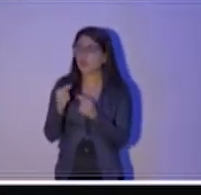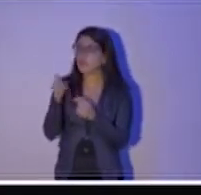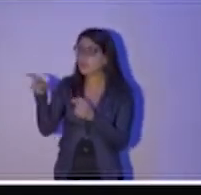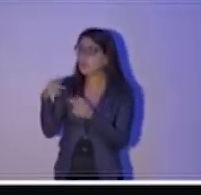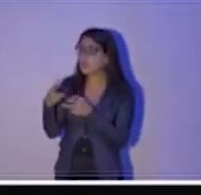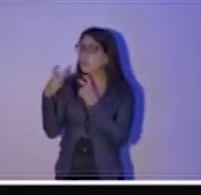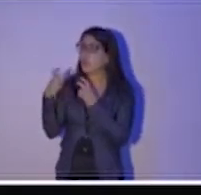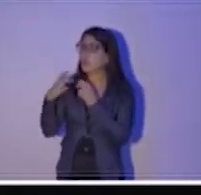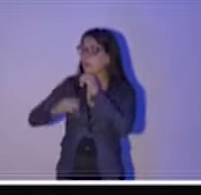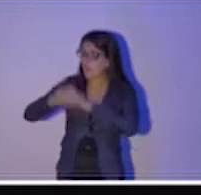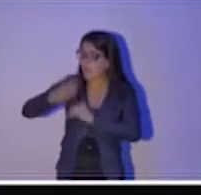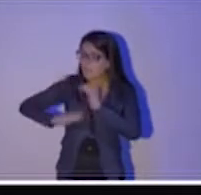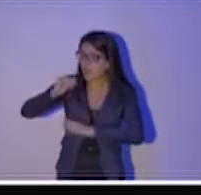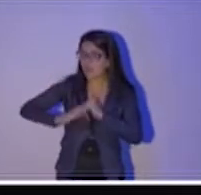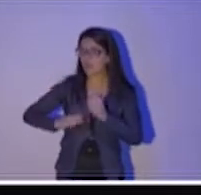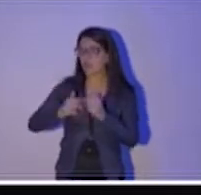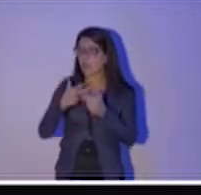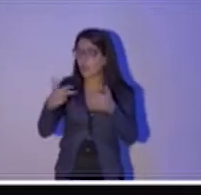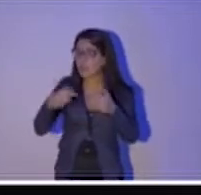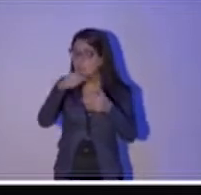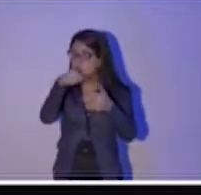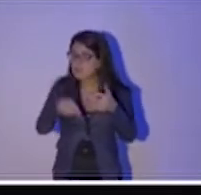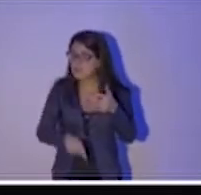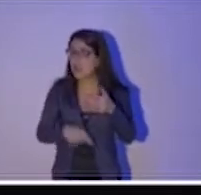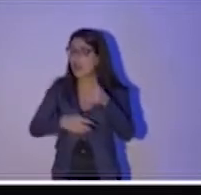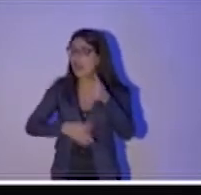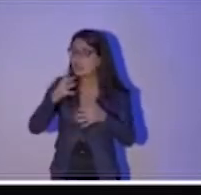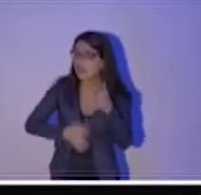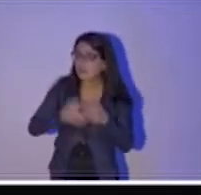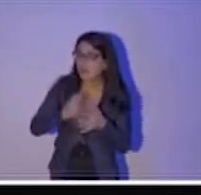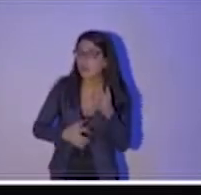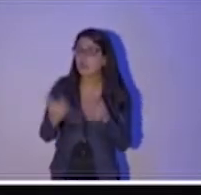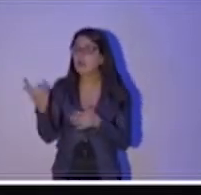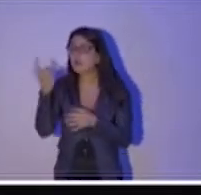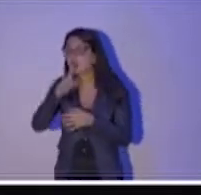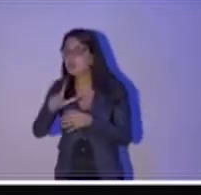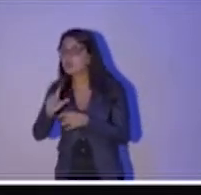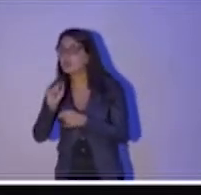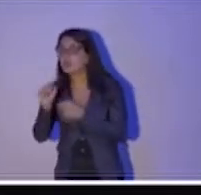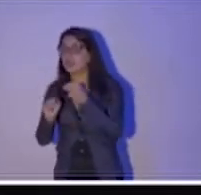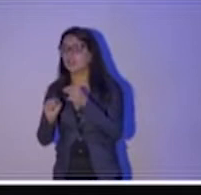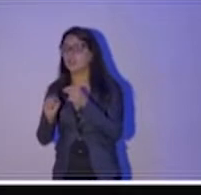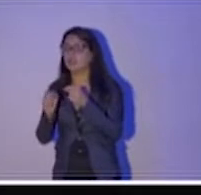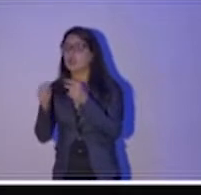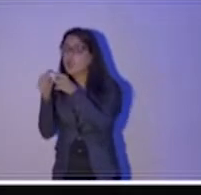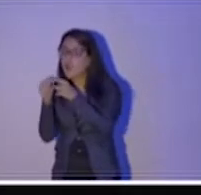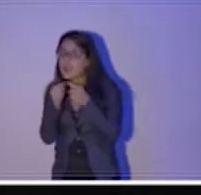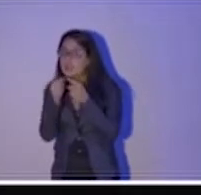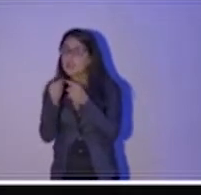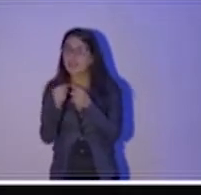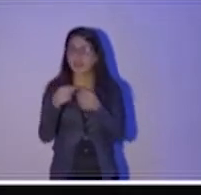vê que são obstáculos para uma maior coerência, tanto no nível da secretaria quanto no nível das